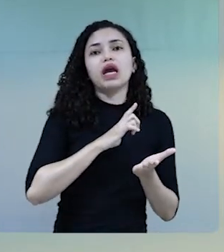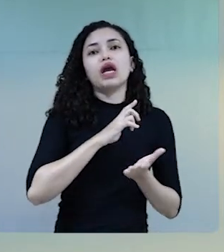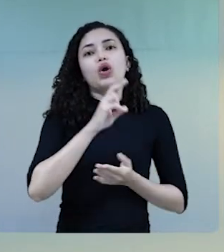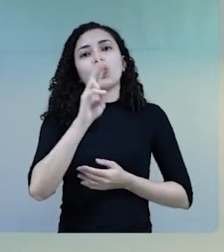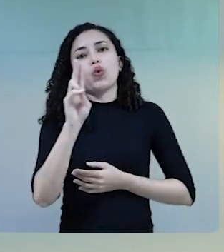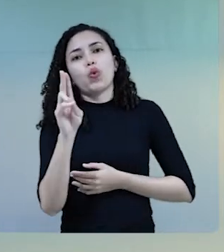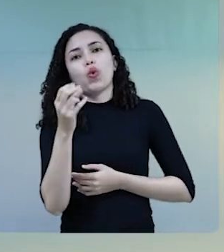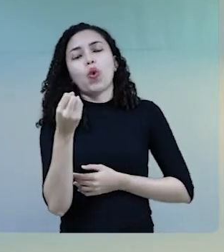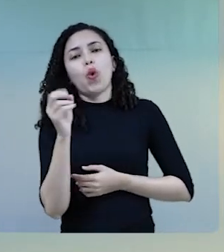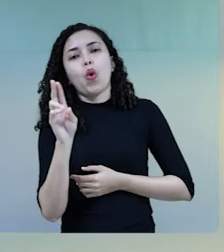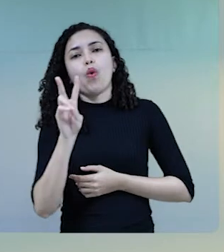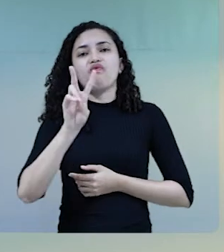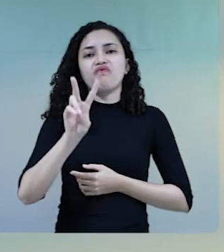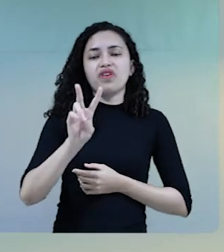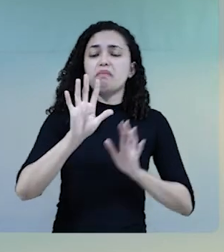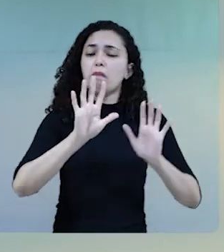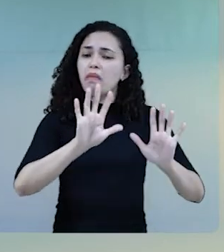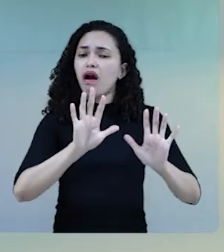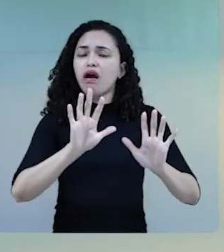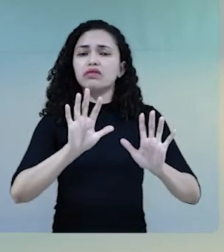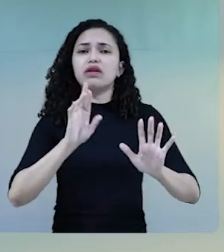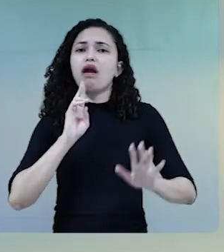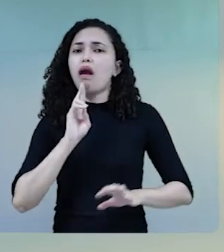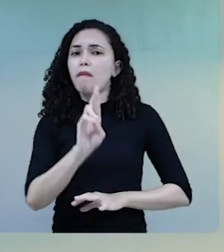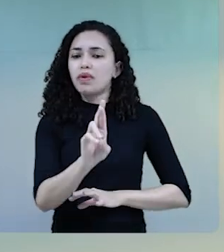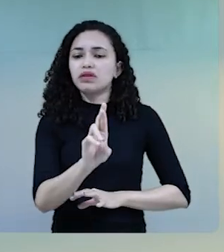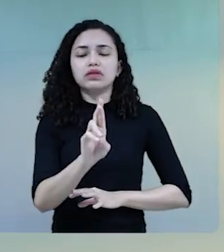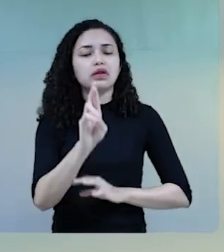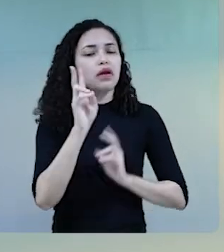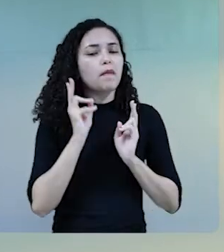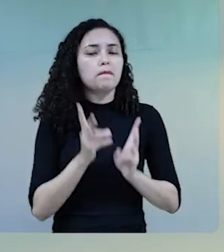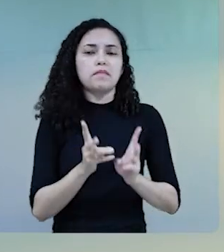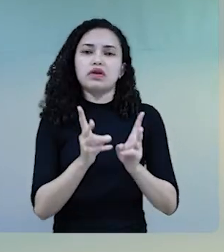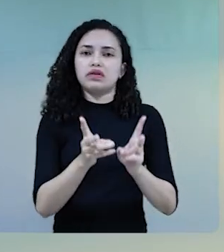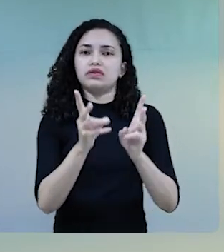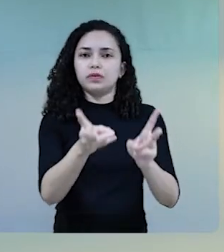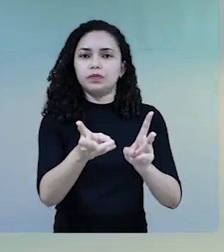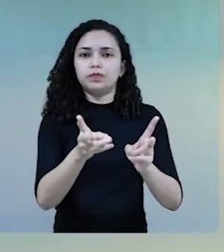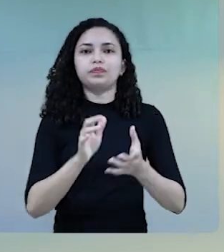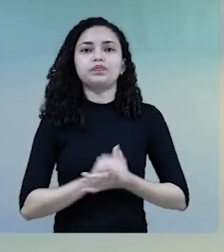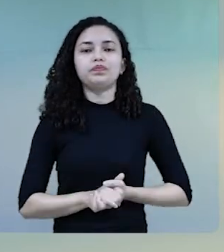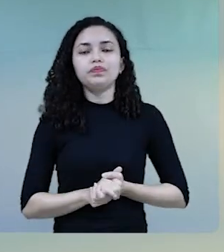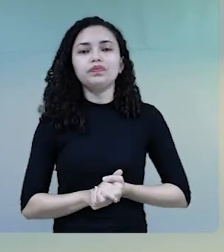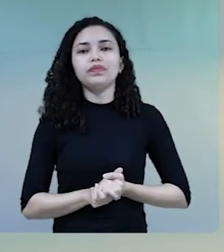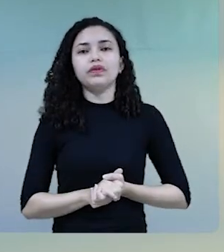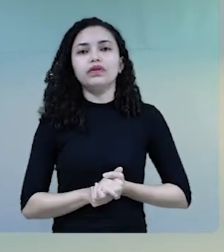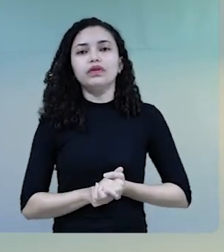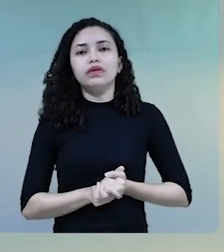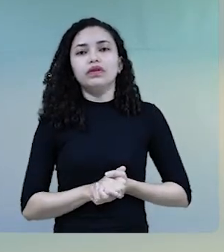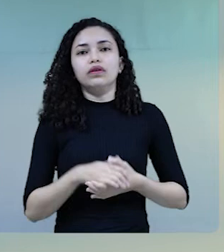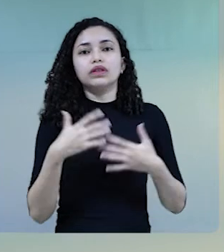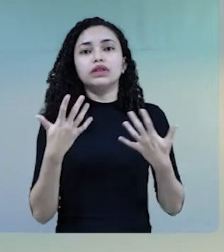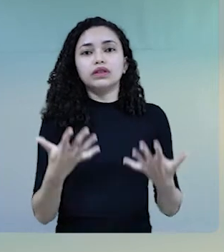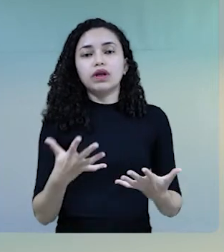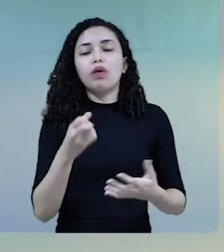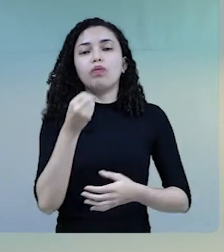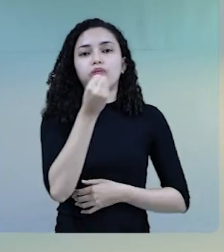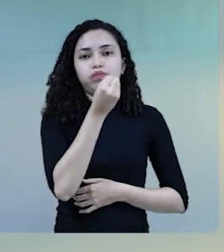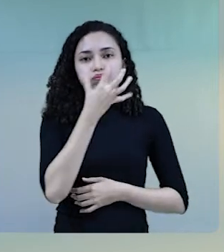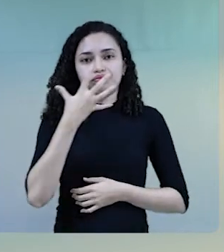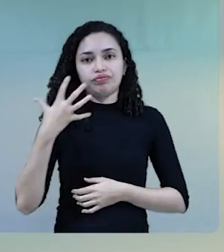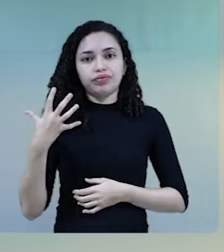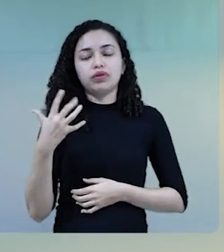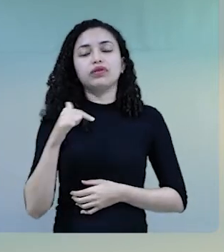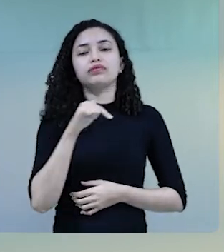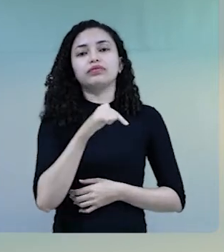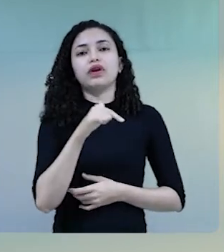Os dois representam a mesma coisa, que é a tensão, DDP, tá? São os valores que você pode estar considerando. Então, a potência pode ser dada por